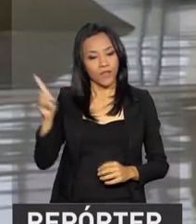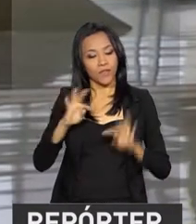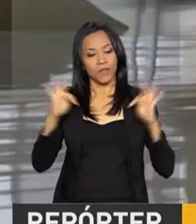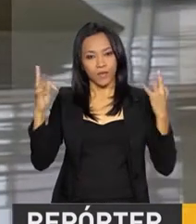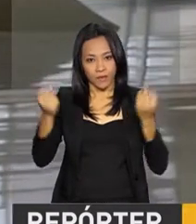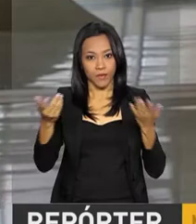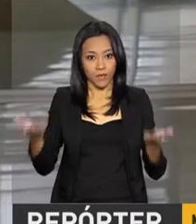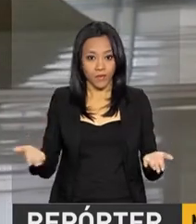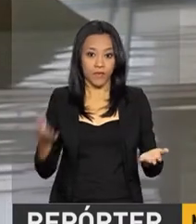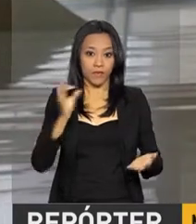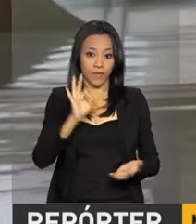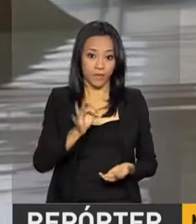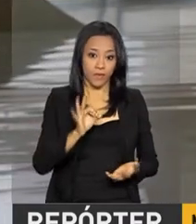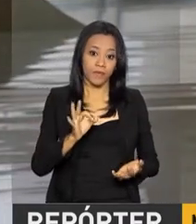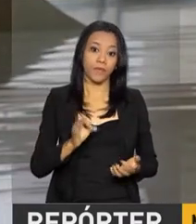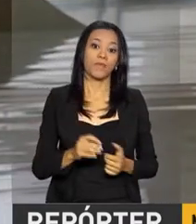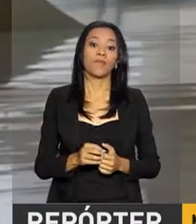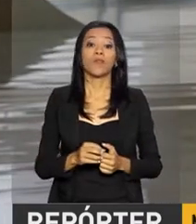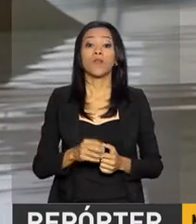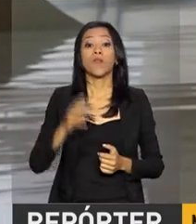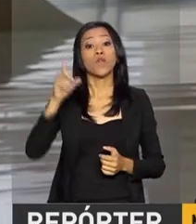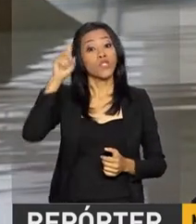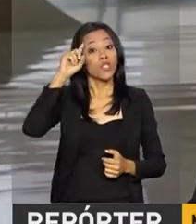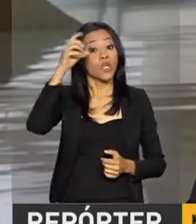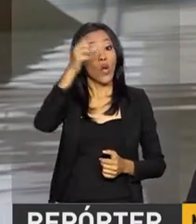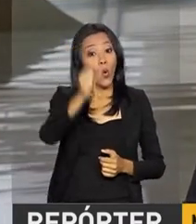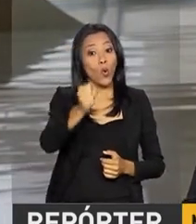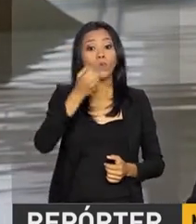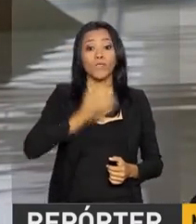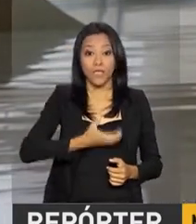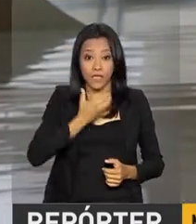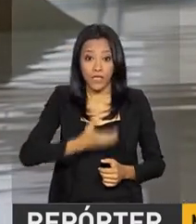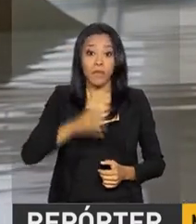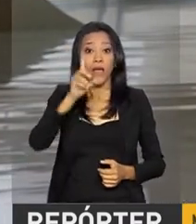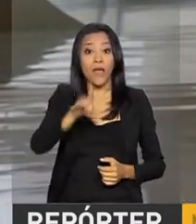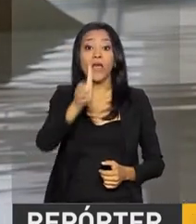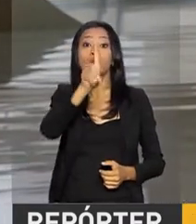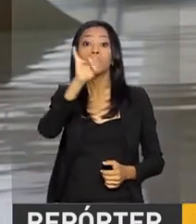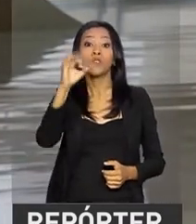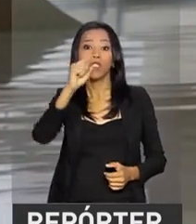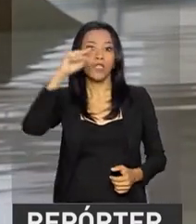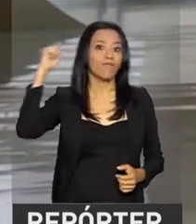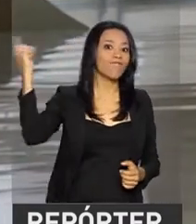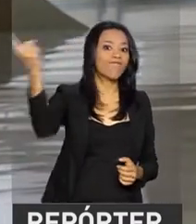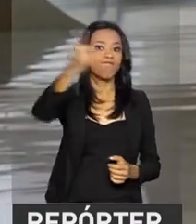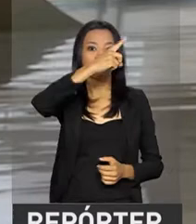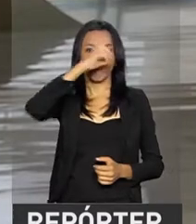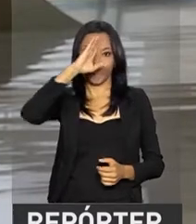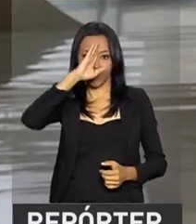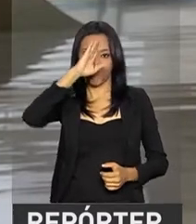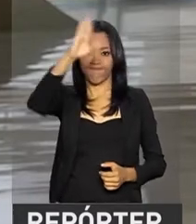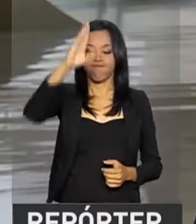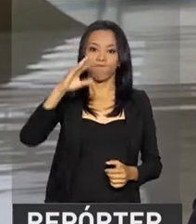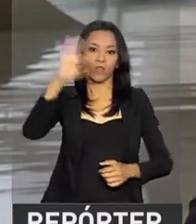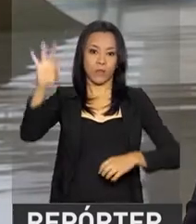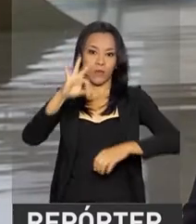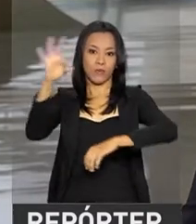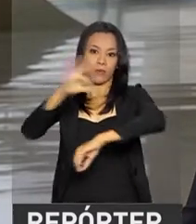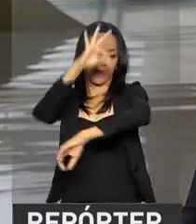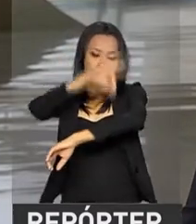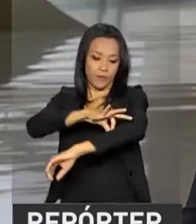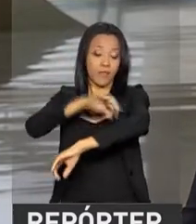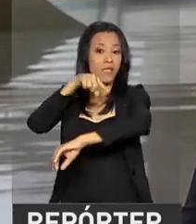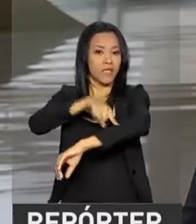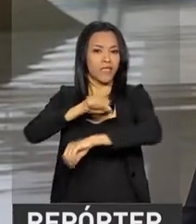dia a todos. É isso mesmo, Thaisa. 8 de dezembro é o dia D de combate ao Aedes aegypti, o mosquito transmissor